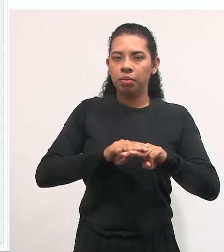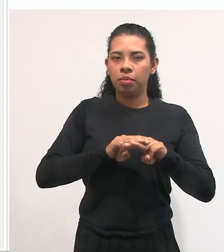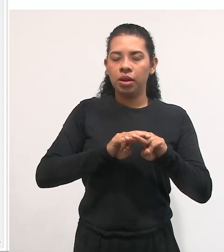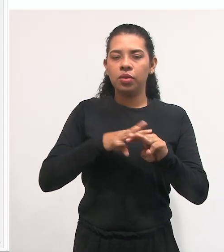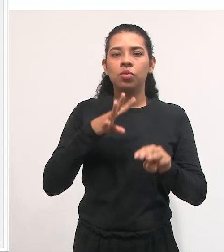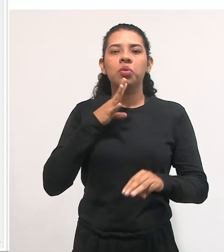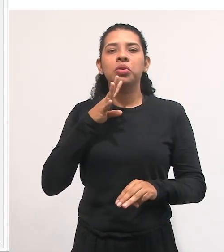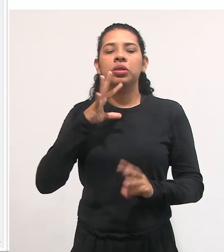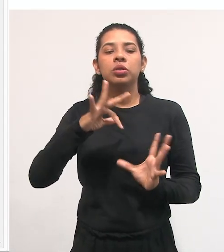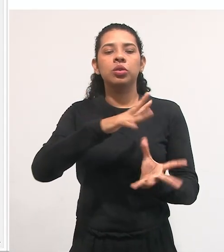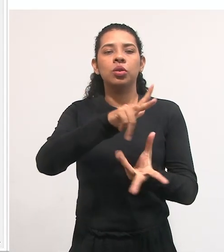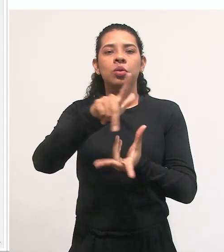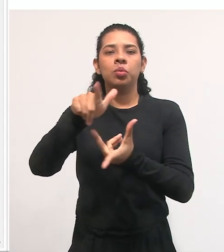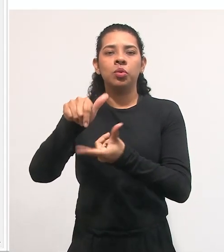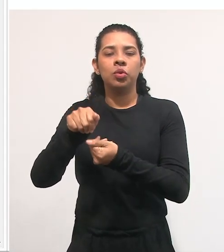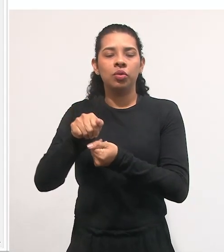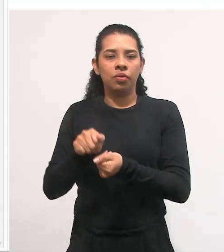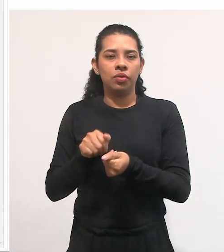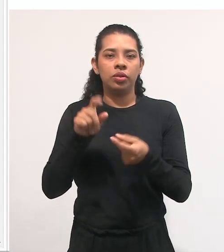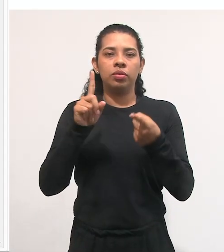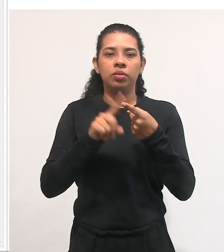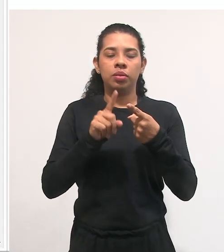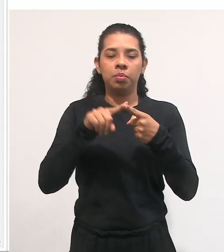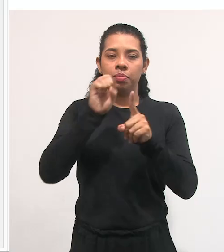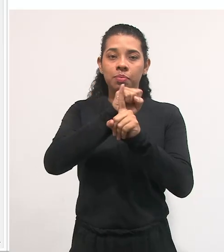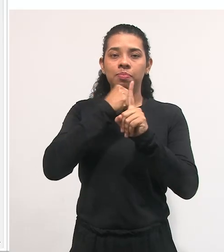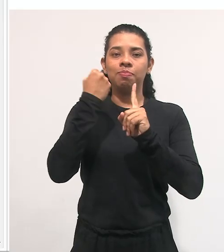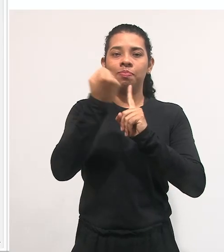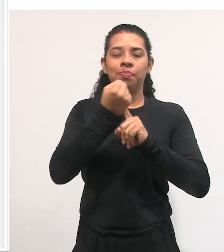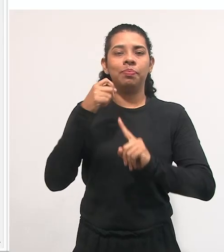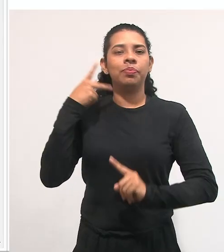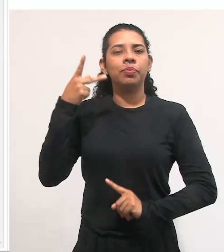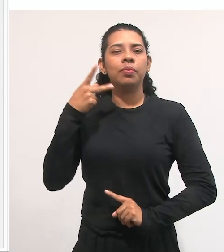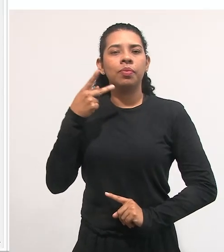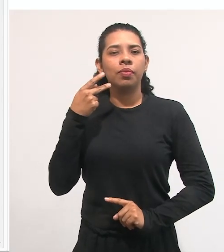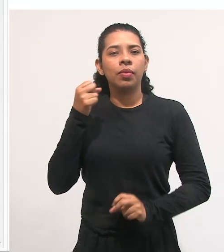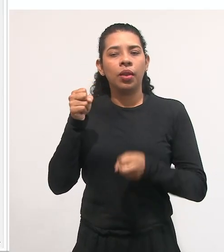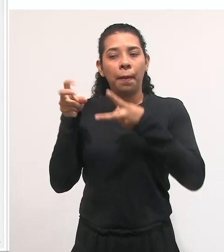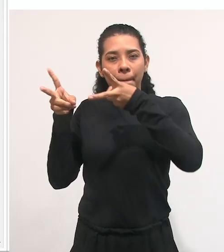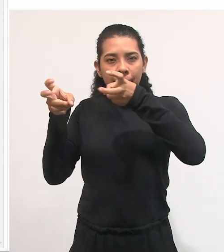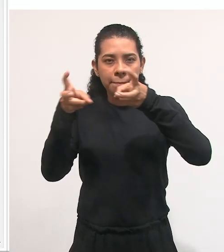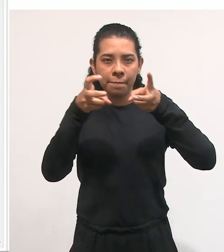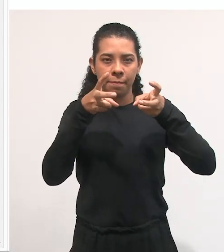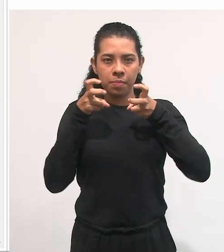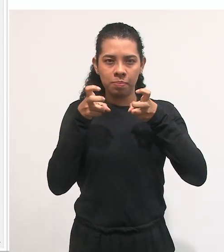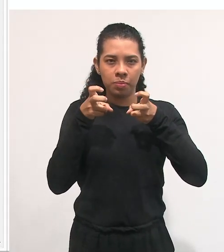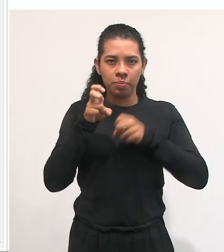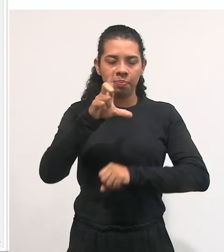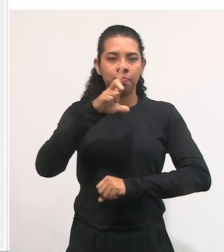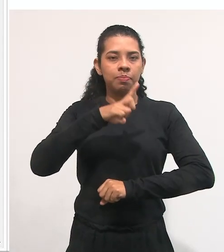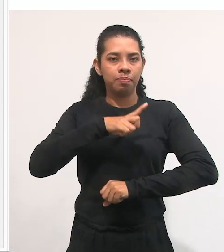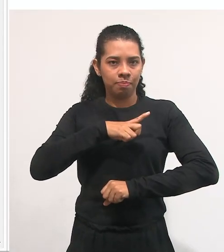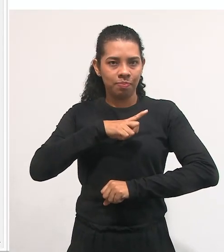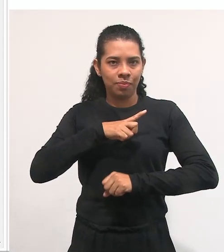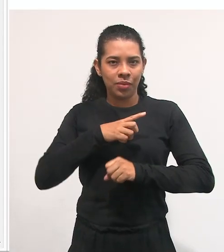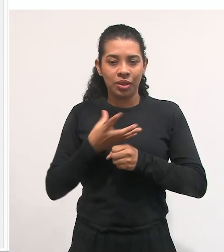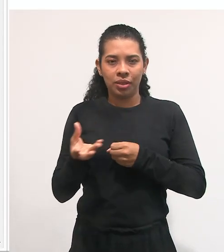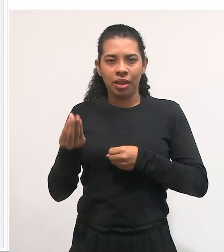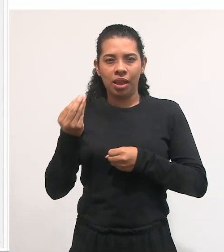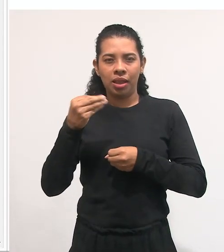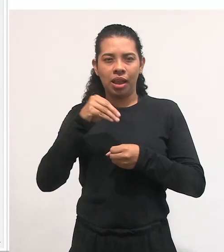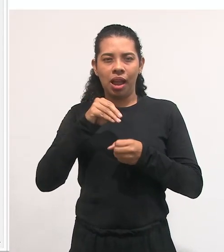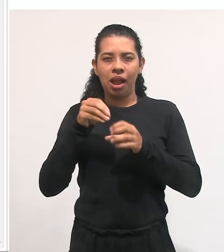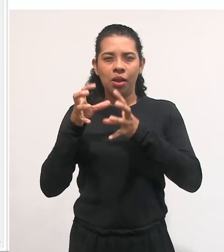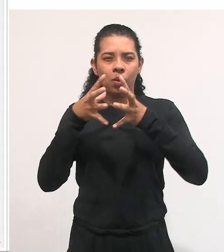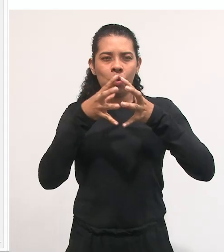mundo físico e natural e da realidade social e política. Percebam que aqui a gente tem uma mistura de organização